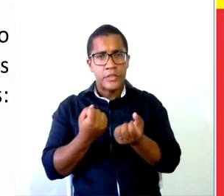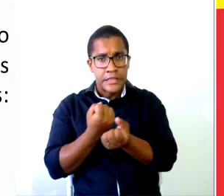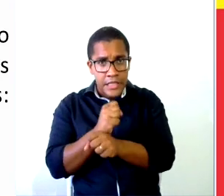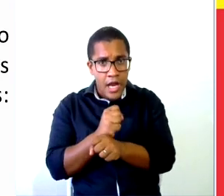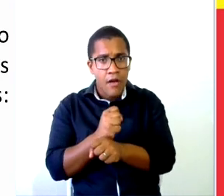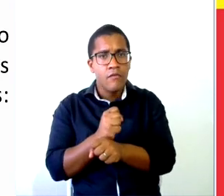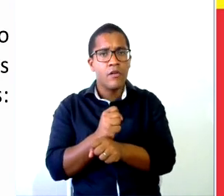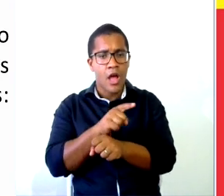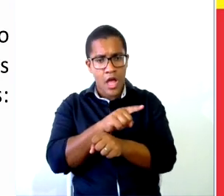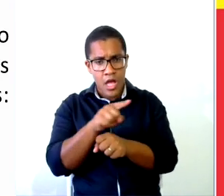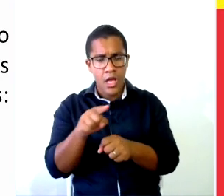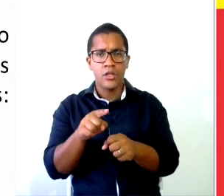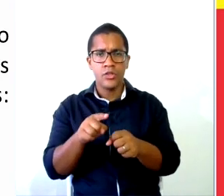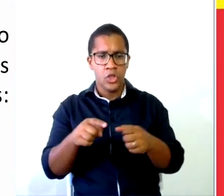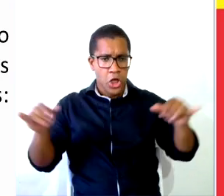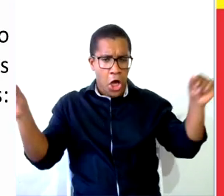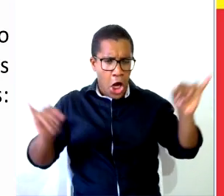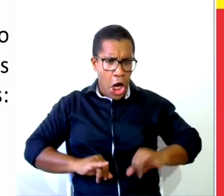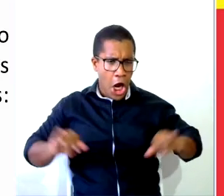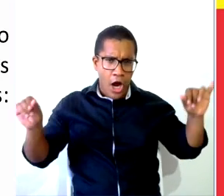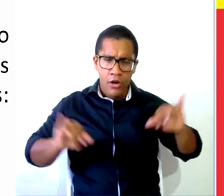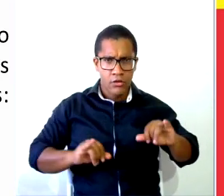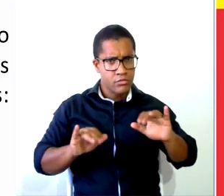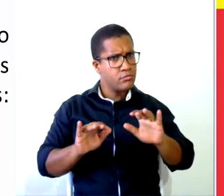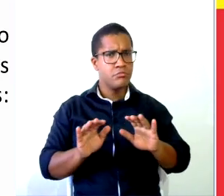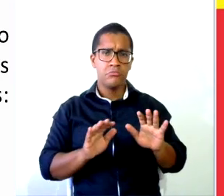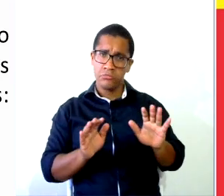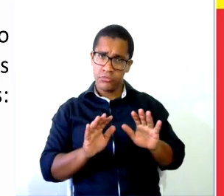geral eram bem tratados em Atenas.